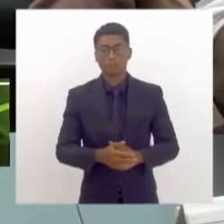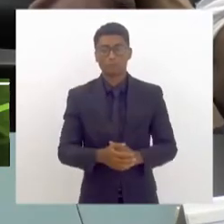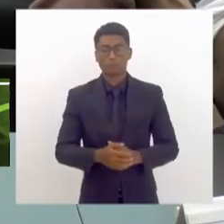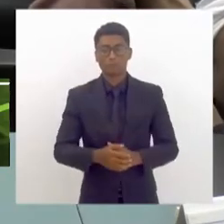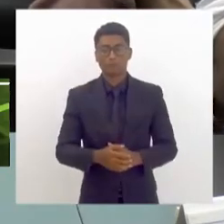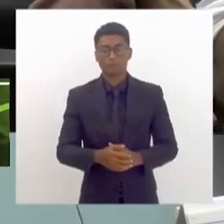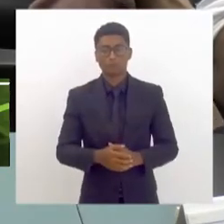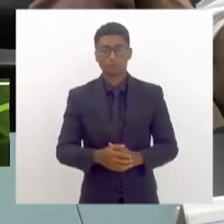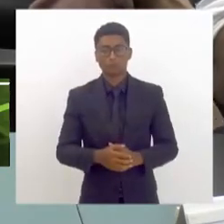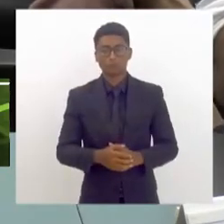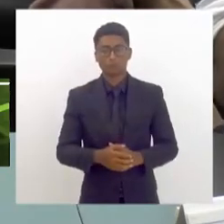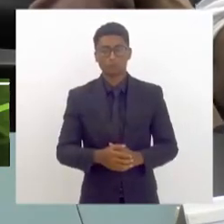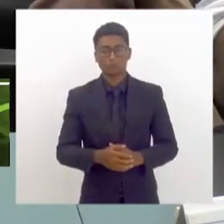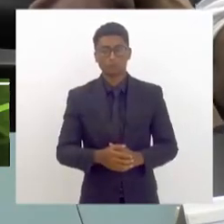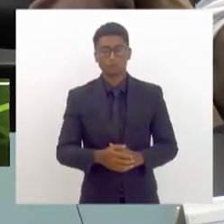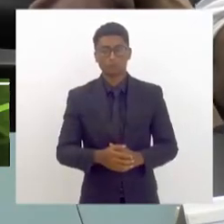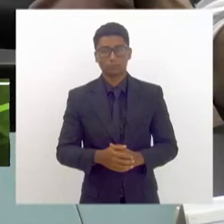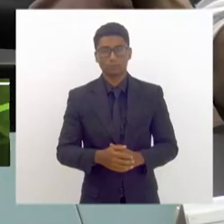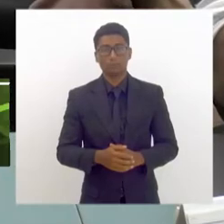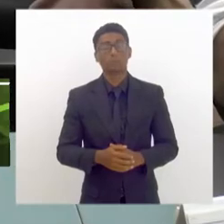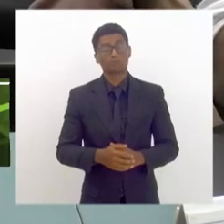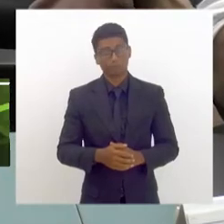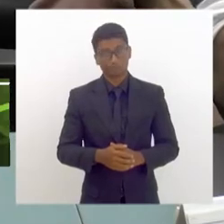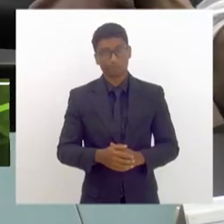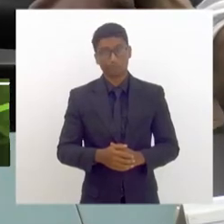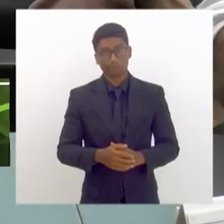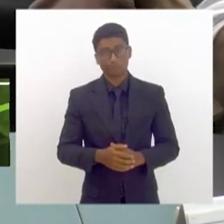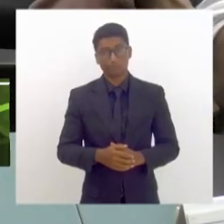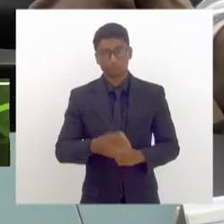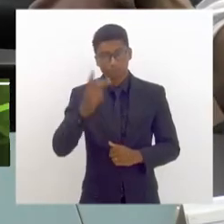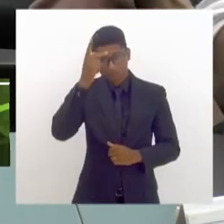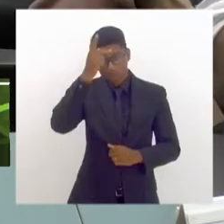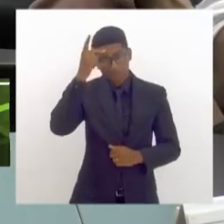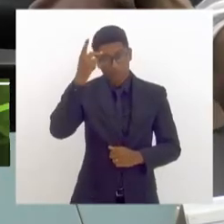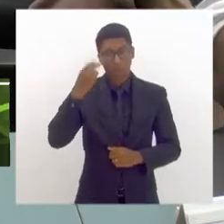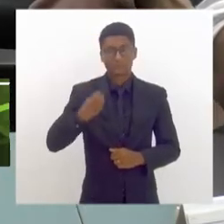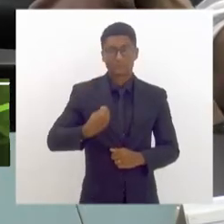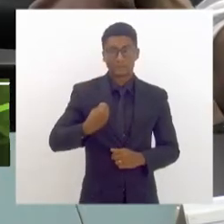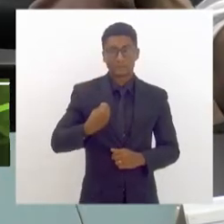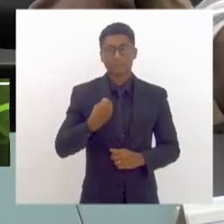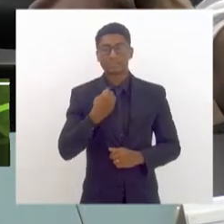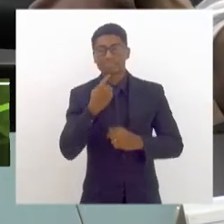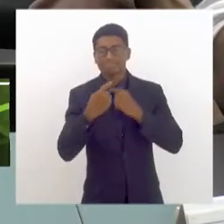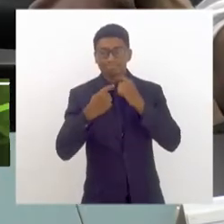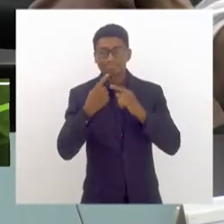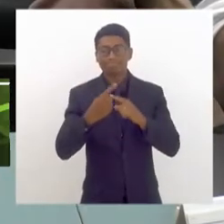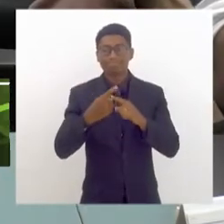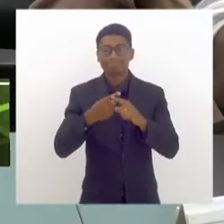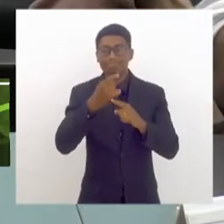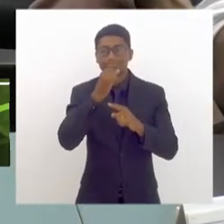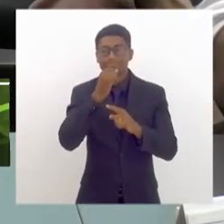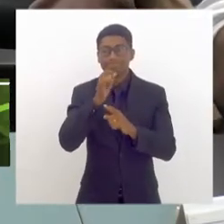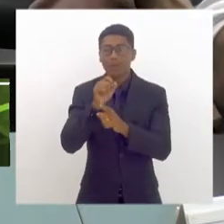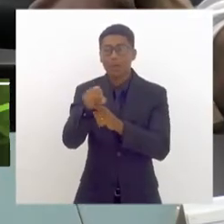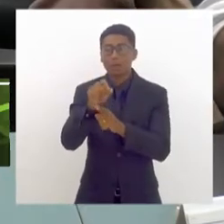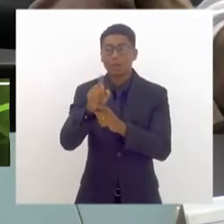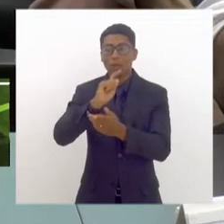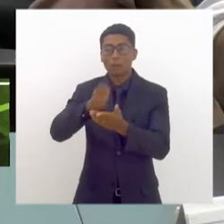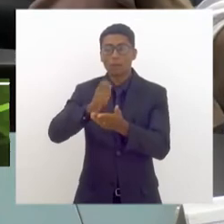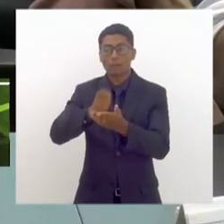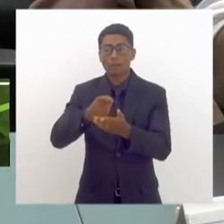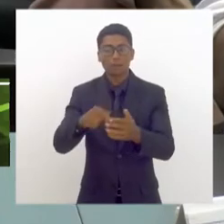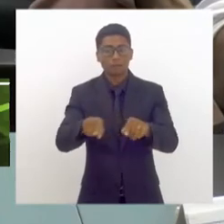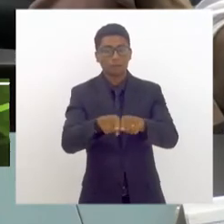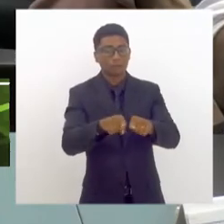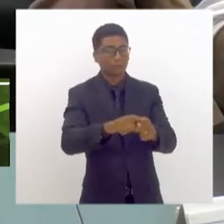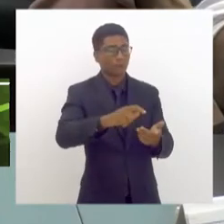mora na mesma casa, sem ter condições mínimas de viver, de escolher entre comer e pagar aluguel. Enfim, essa realidade que é do